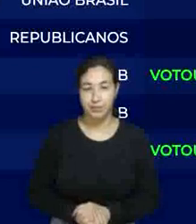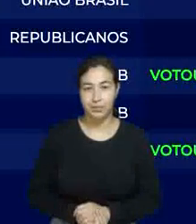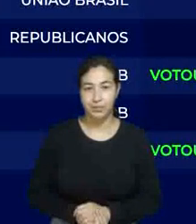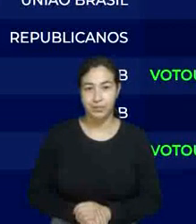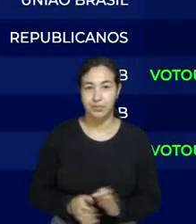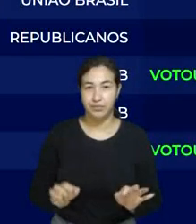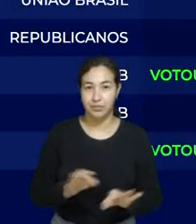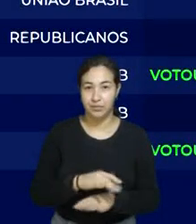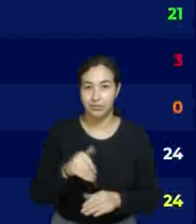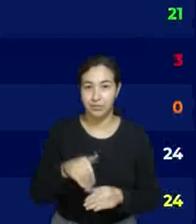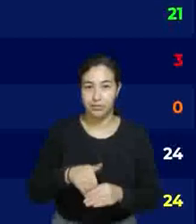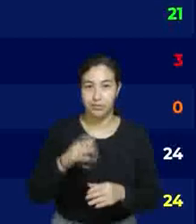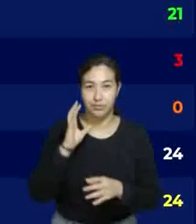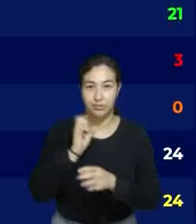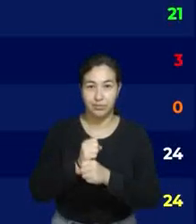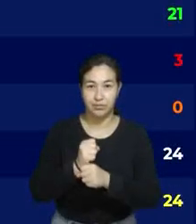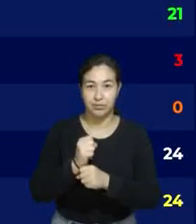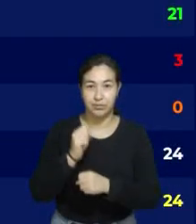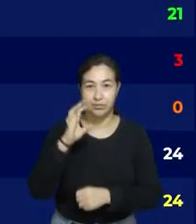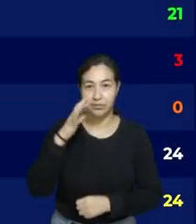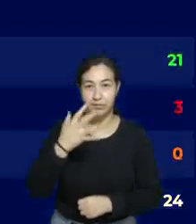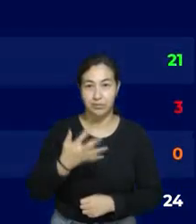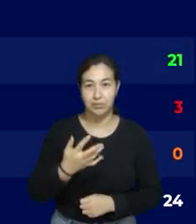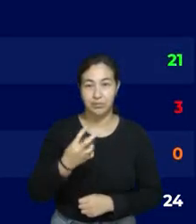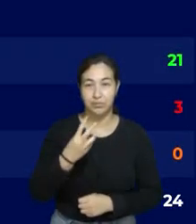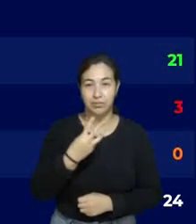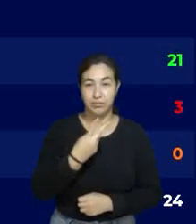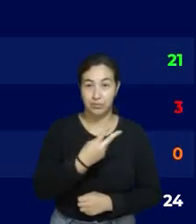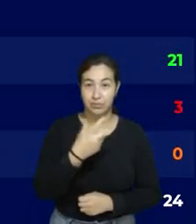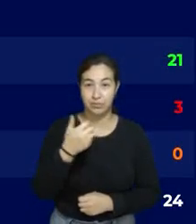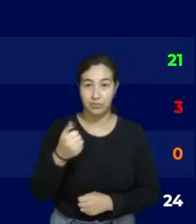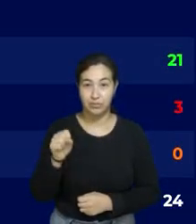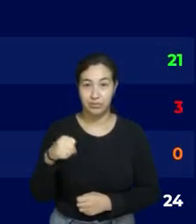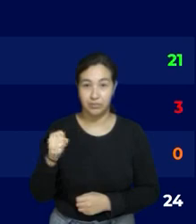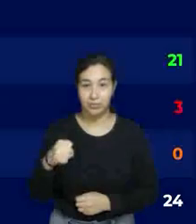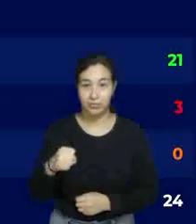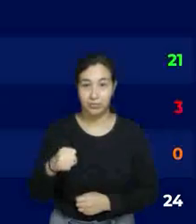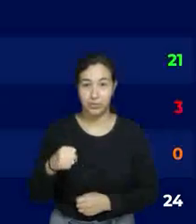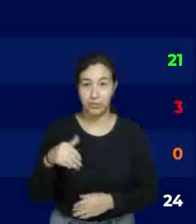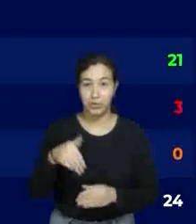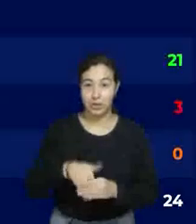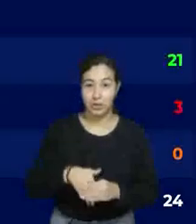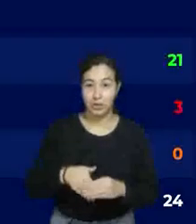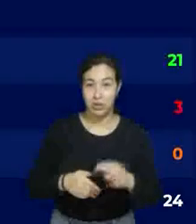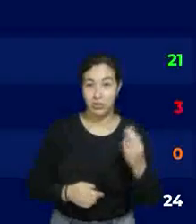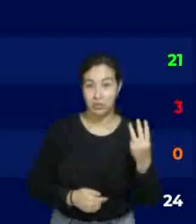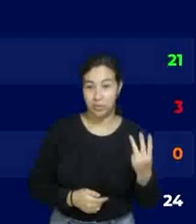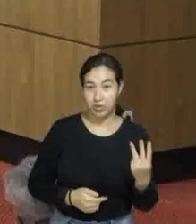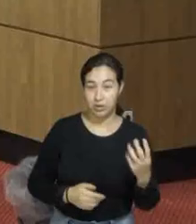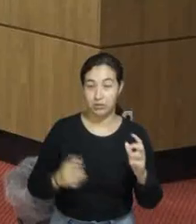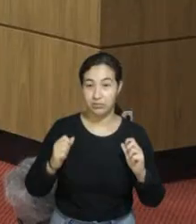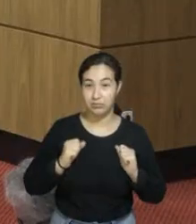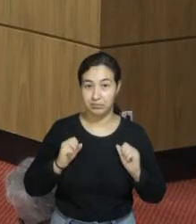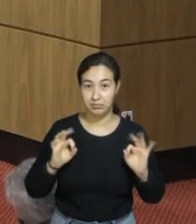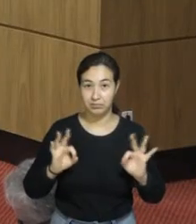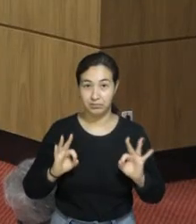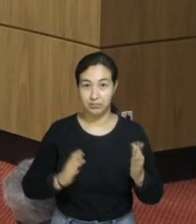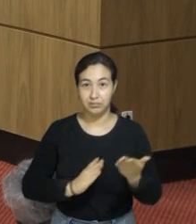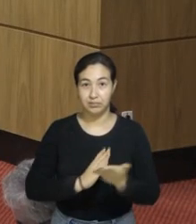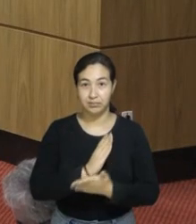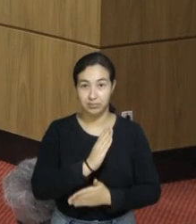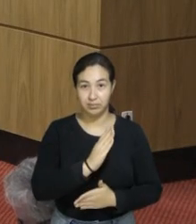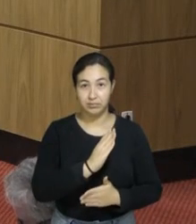Cerrada a votação, colho o resultado. 21 votos sim, 3 votos não, aumentou um voto não, nenhuma abstenção. Está aprovado em